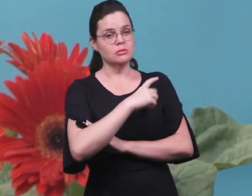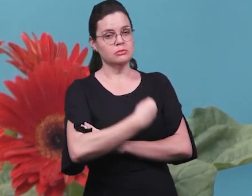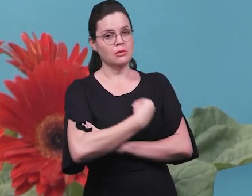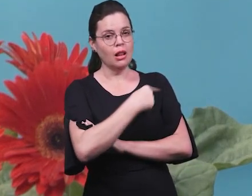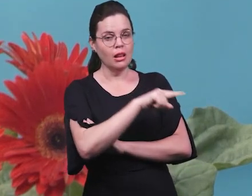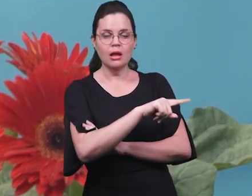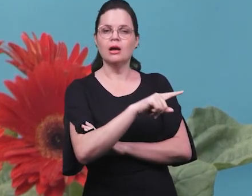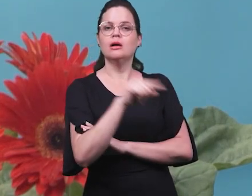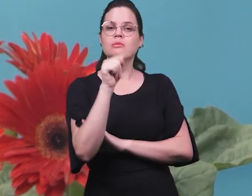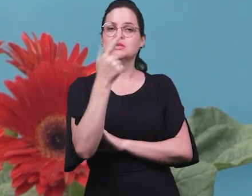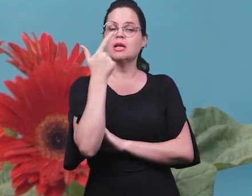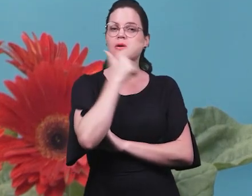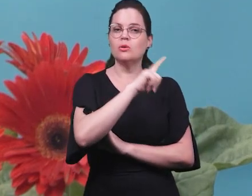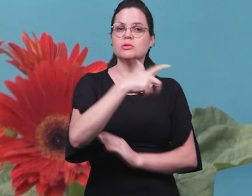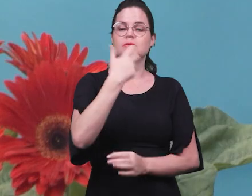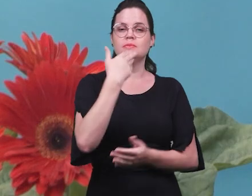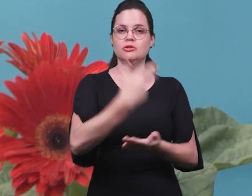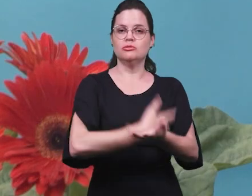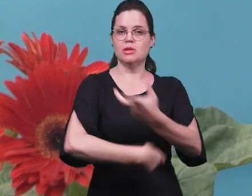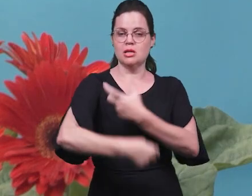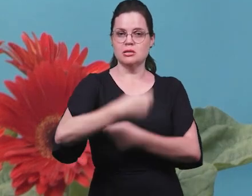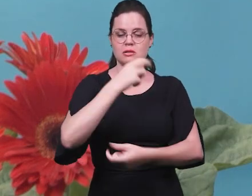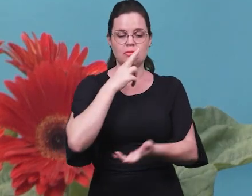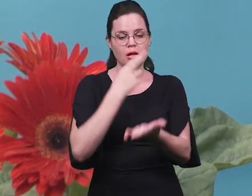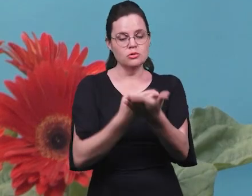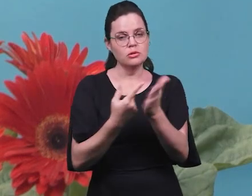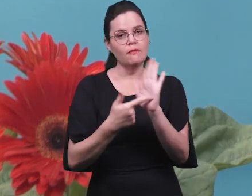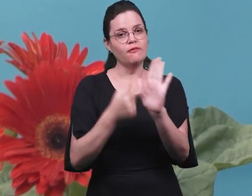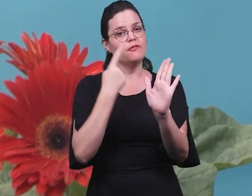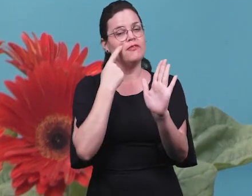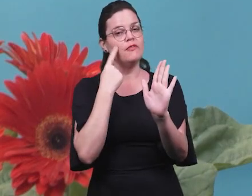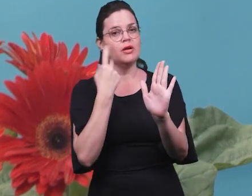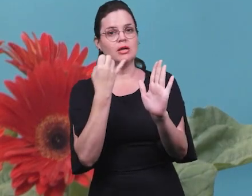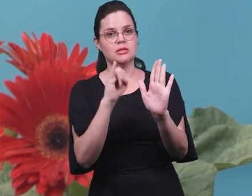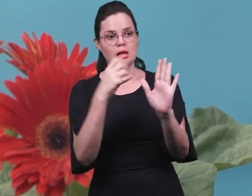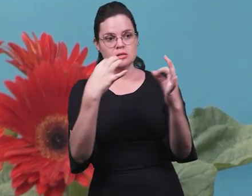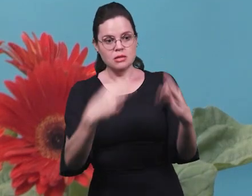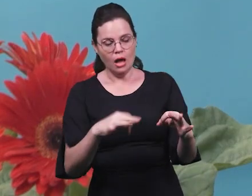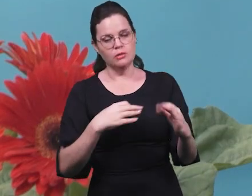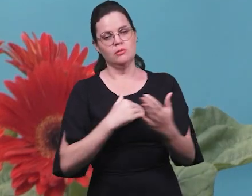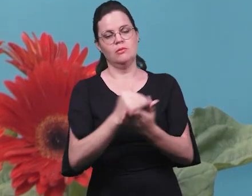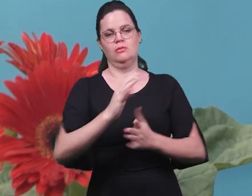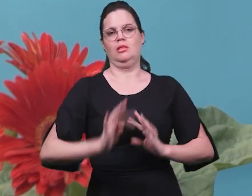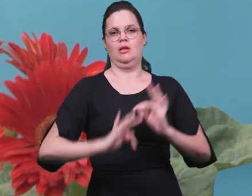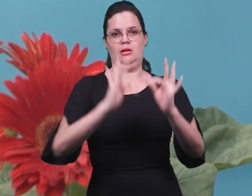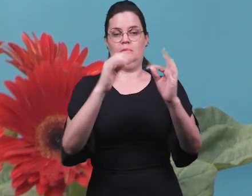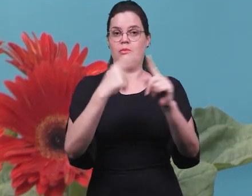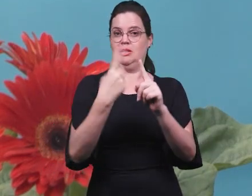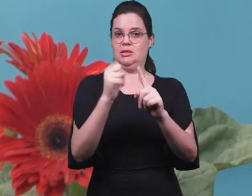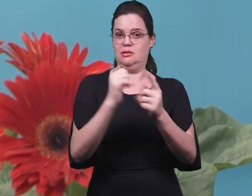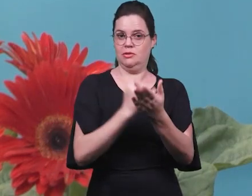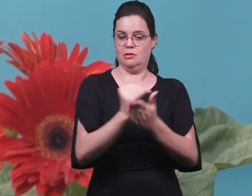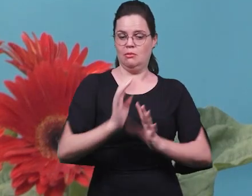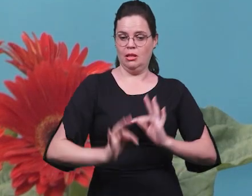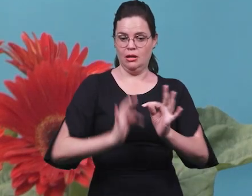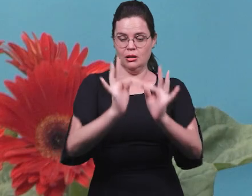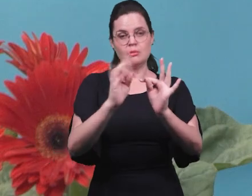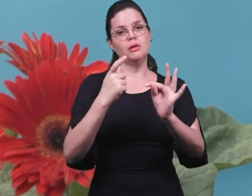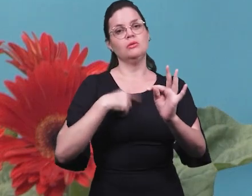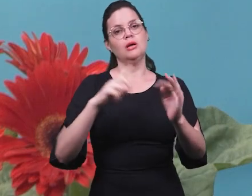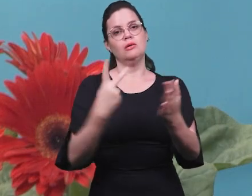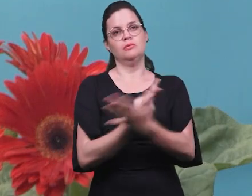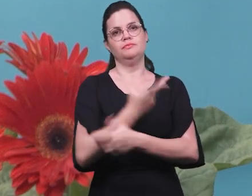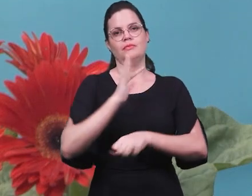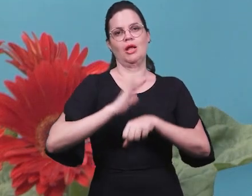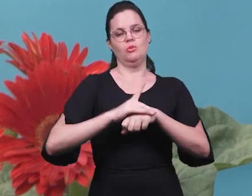ali, para você ter os seus exames, para você ter o seu diagnóstico, para você tratar. Porque se você trata a